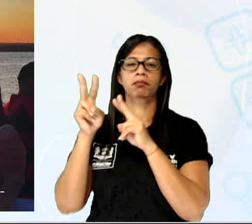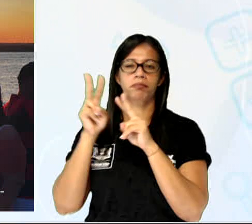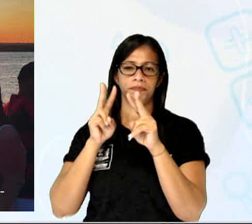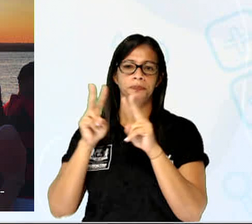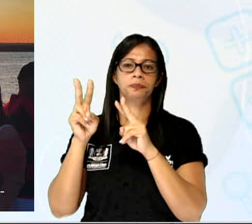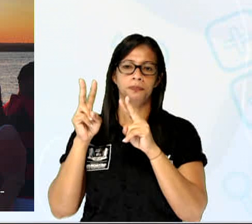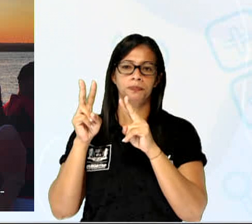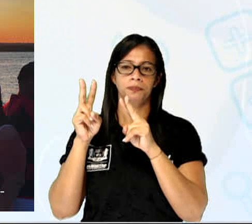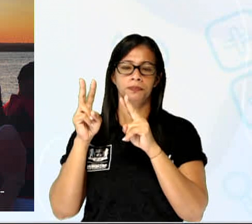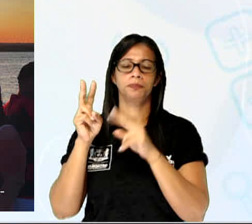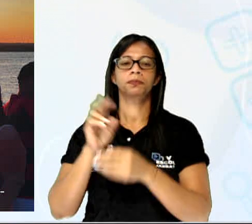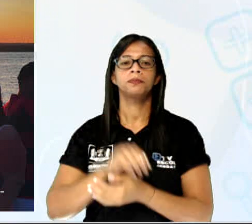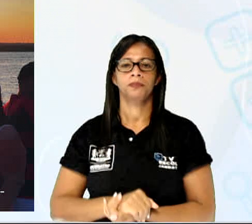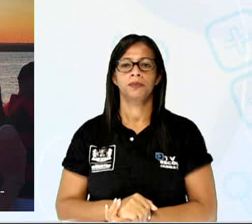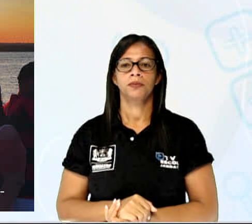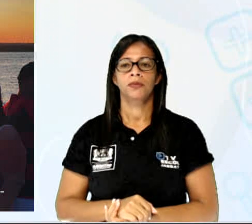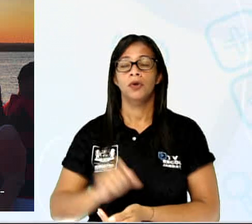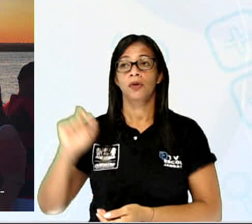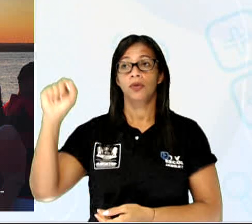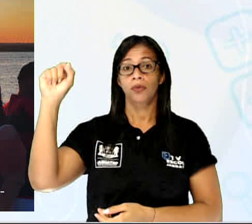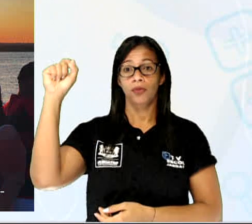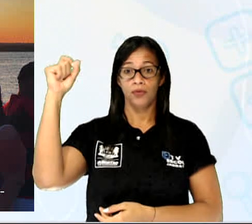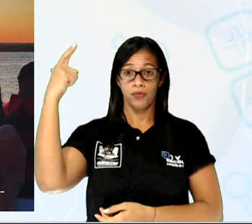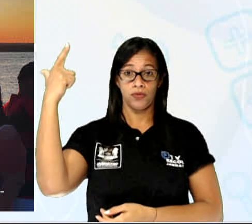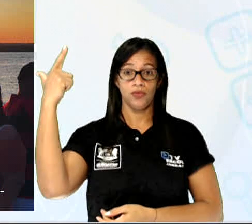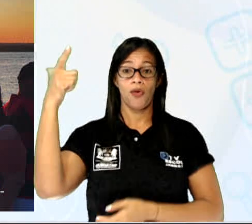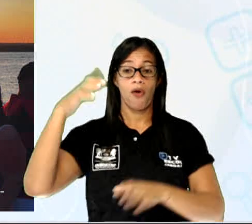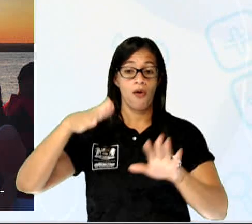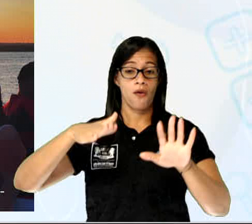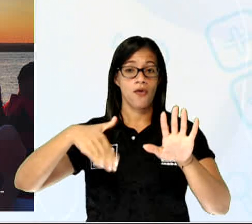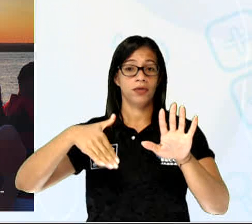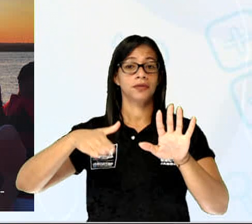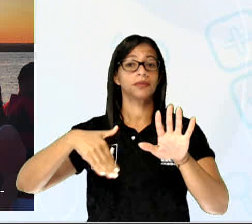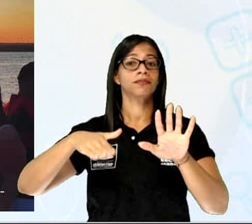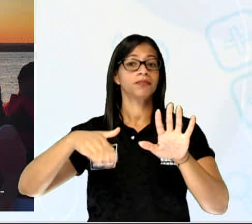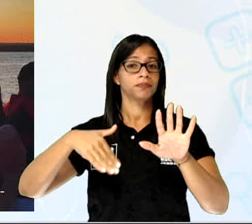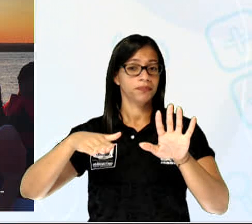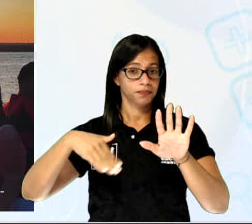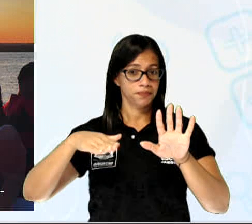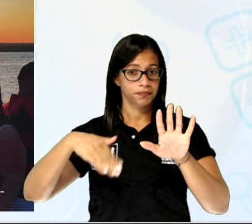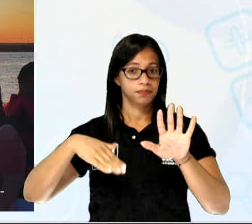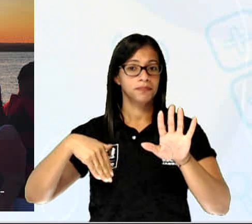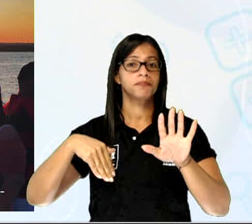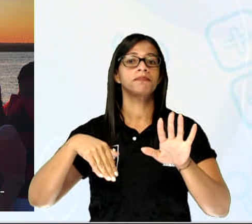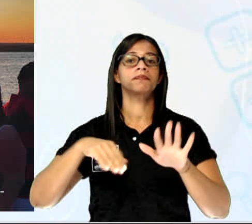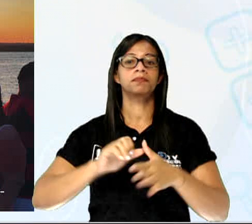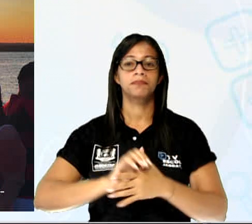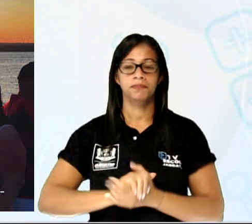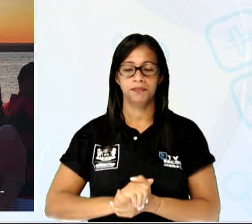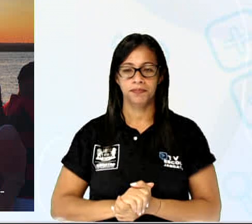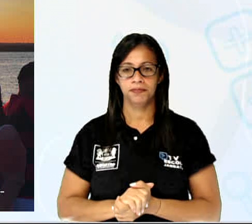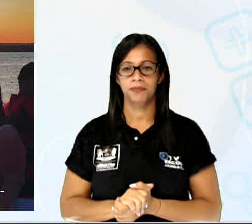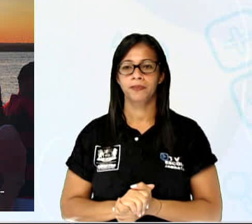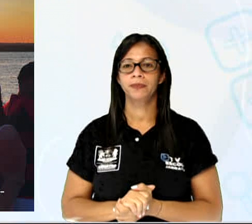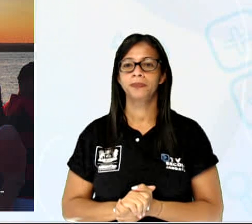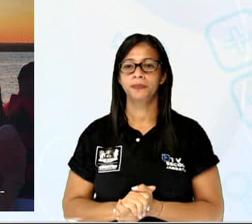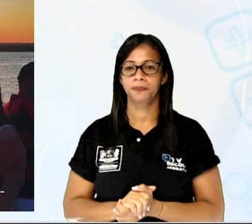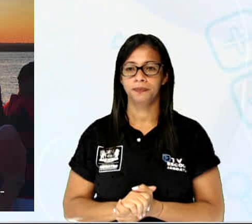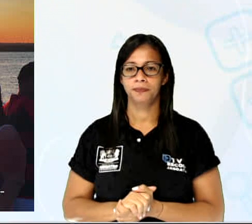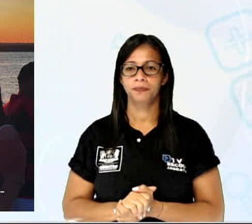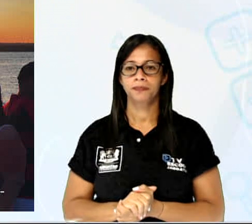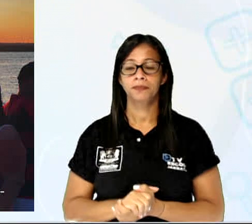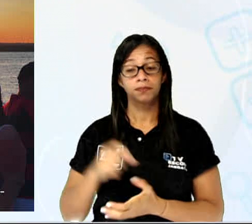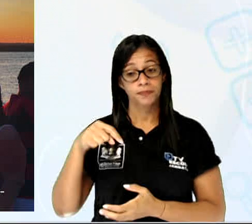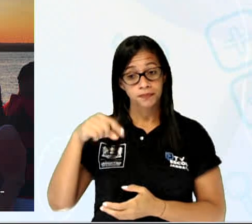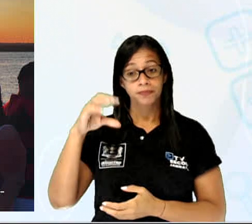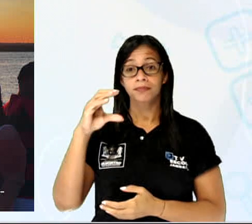do Sol, na praia de Candeias, em Jaboatão dos Guararapes, Pernambuco.